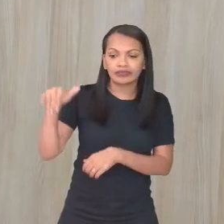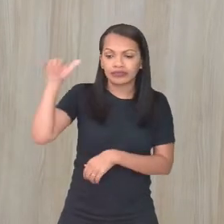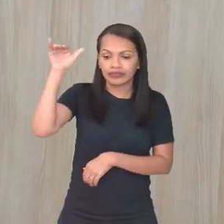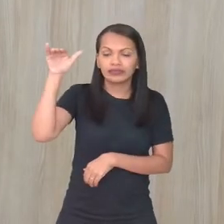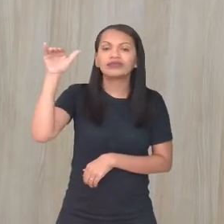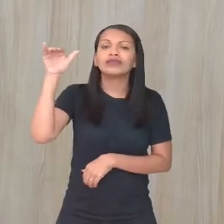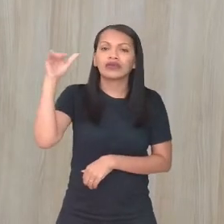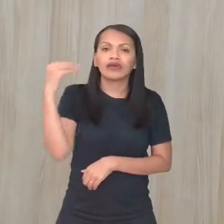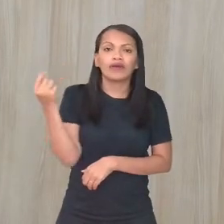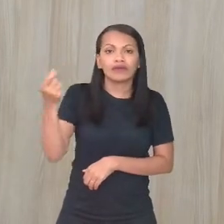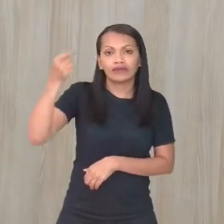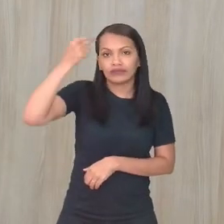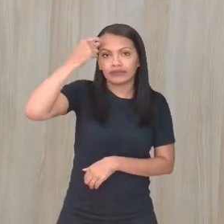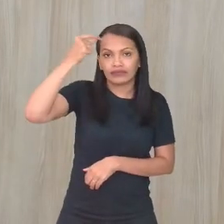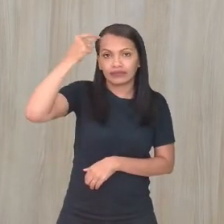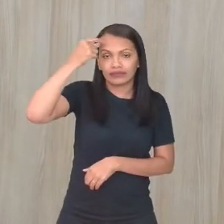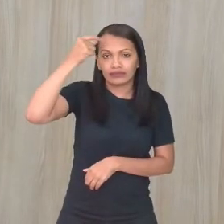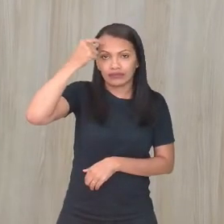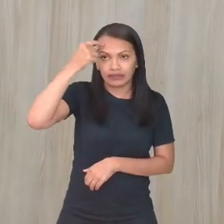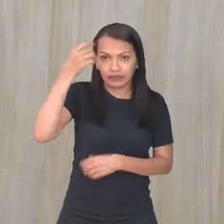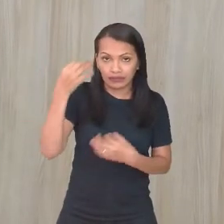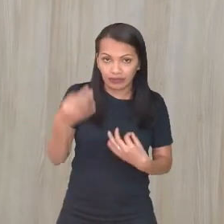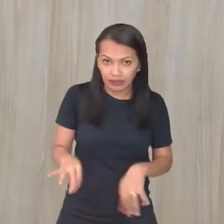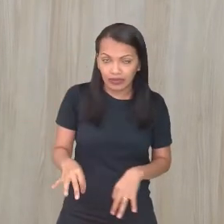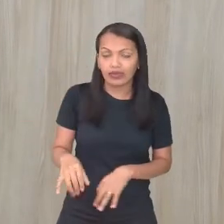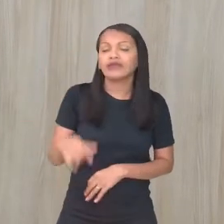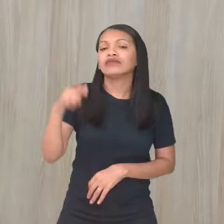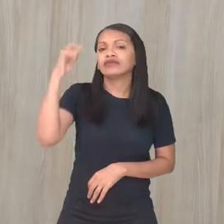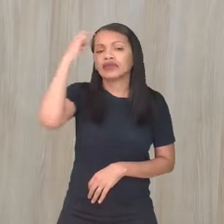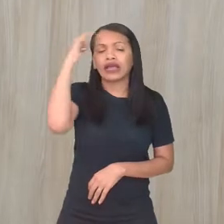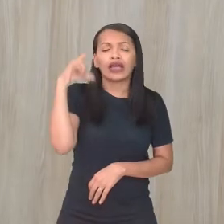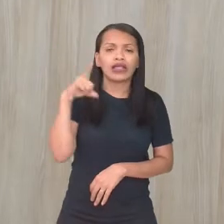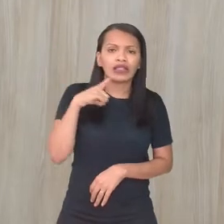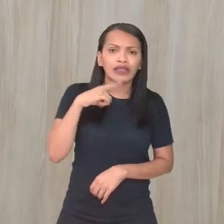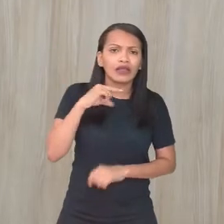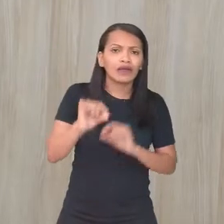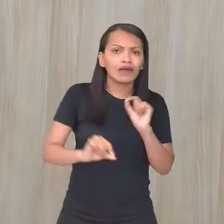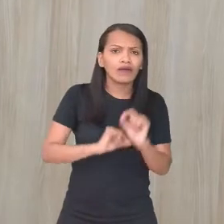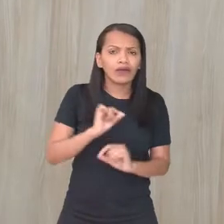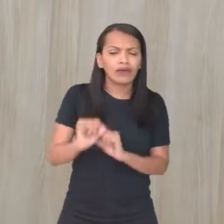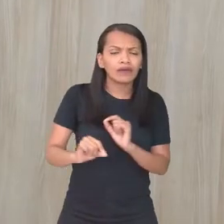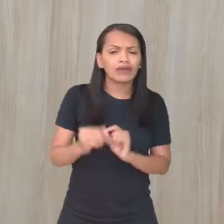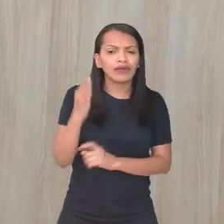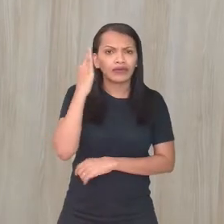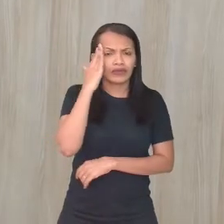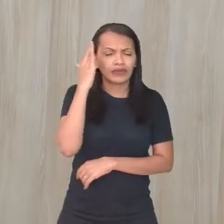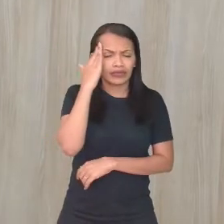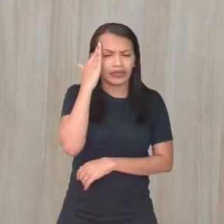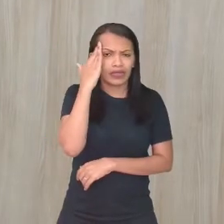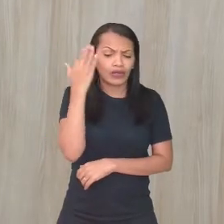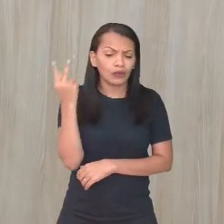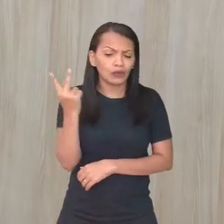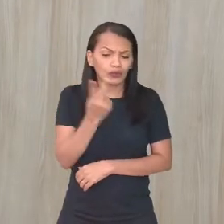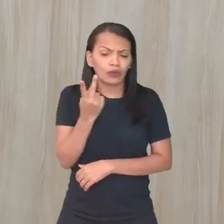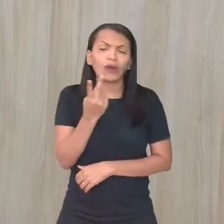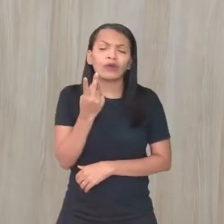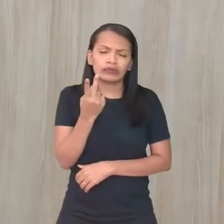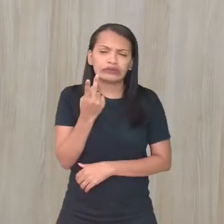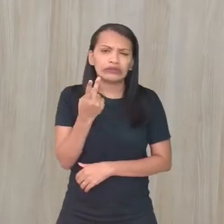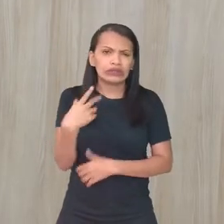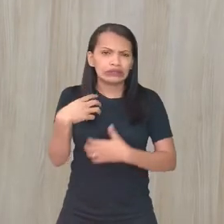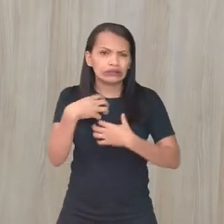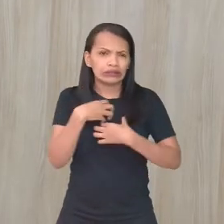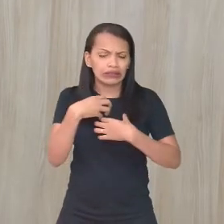forma consensual, ou seja, de ter um consentimento por parte de ambos para poder